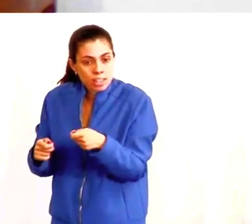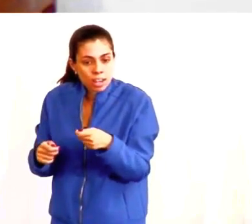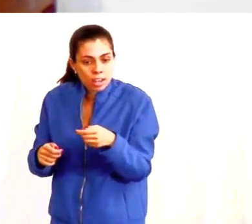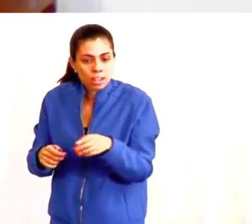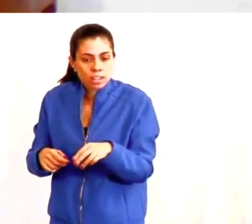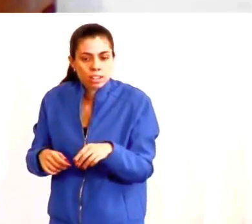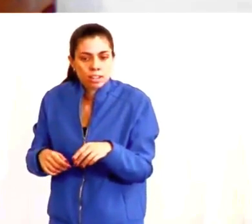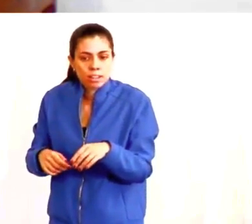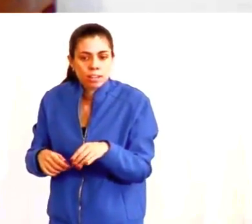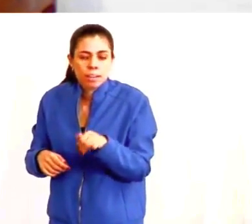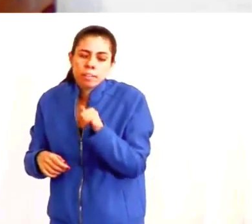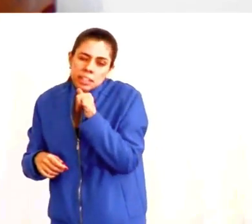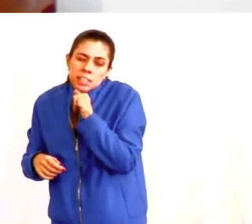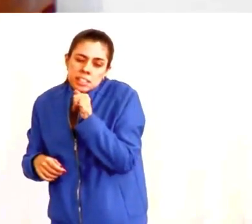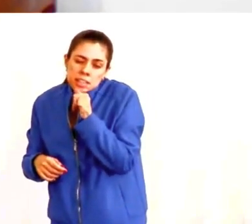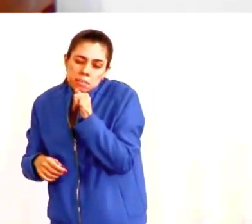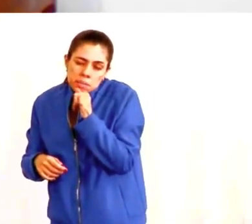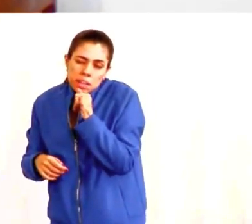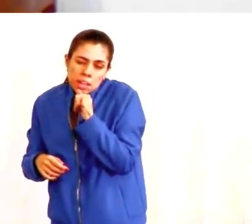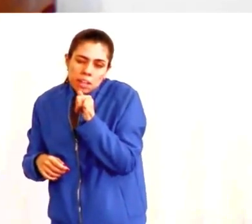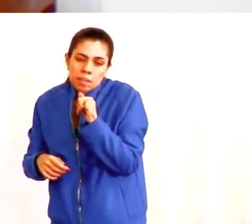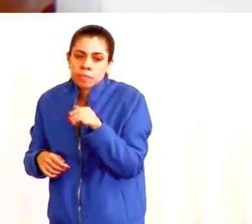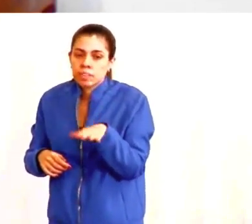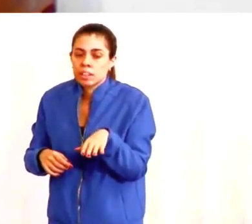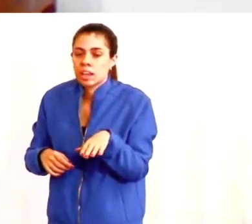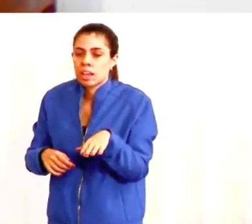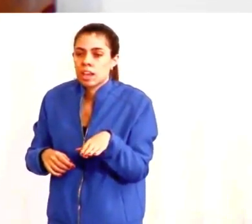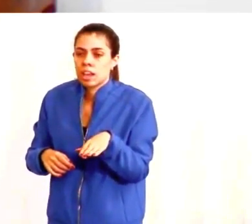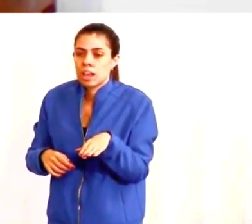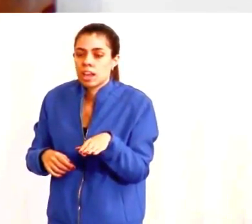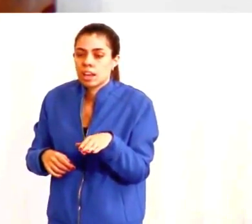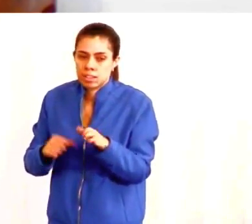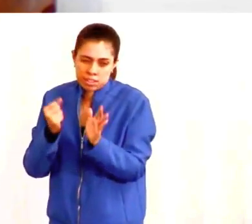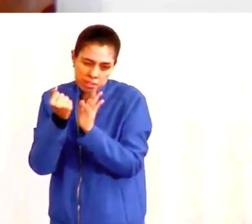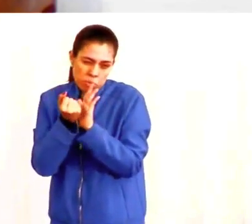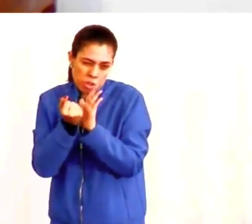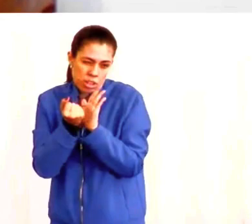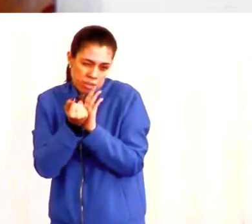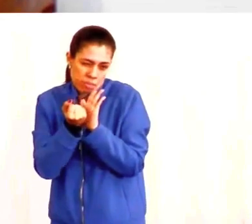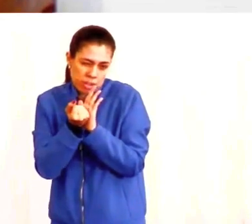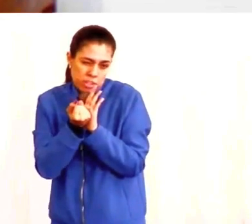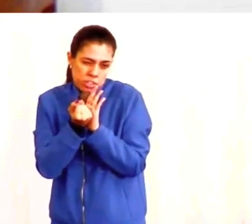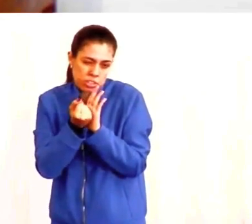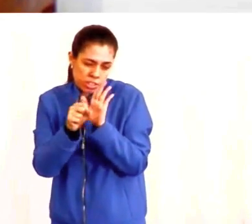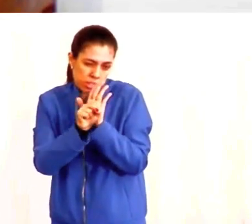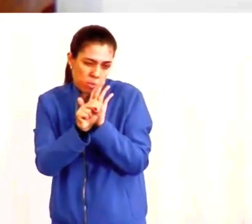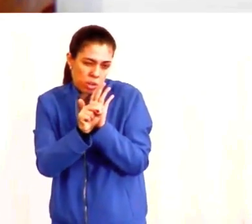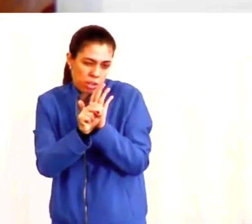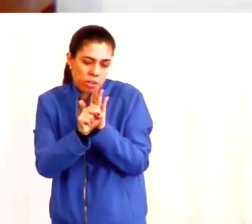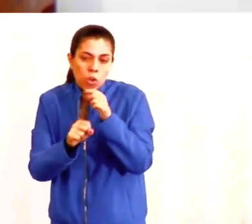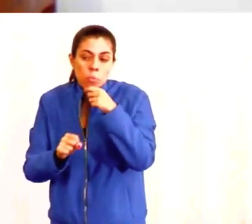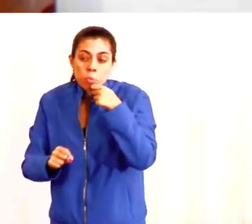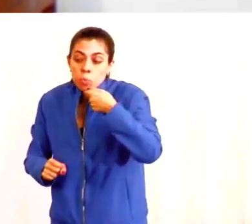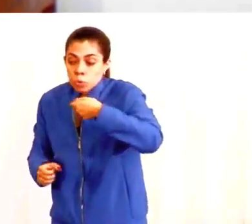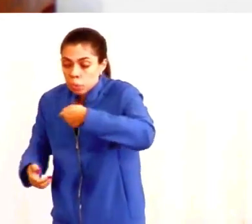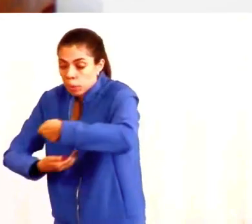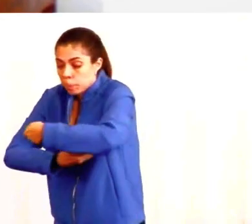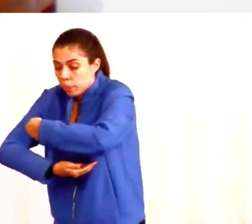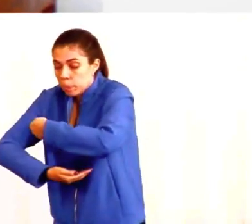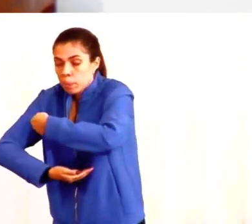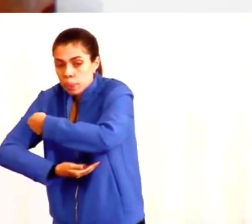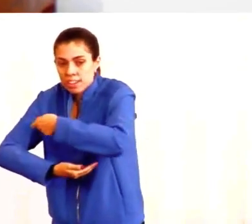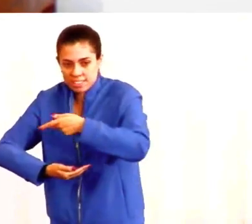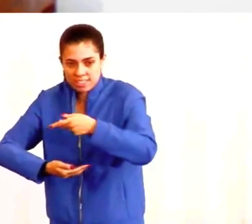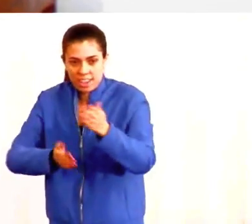para isso, é poder imaginar que aquela pessoa um dia estará de joelhos dobrados para o